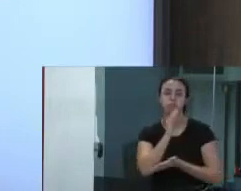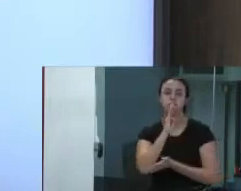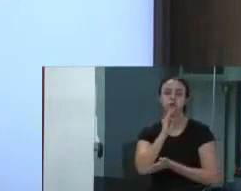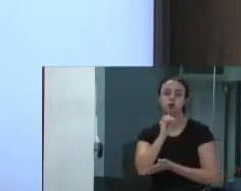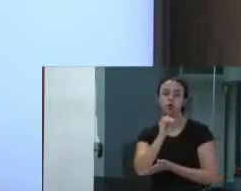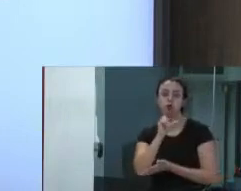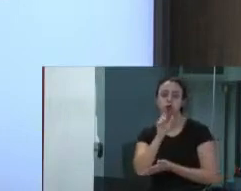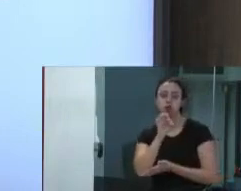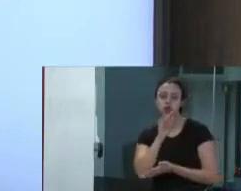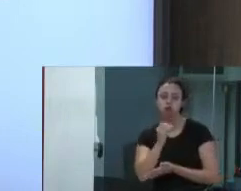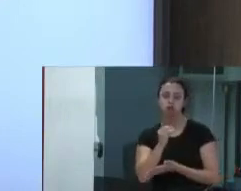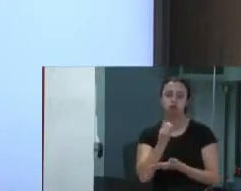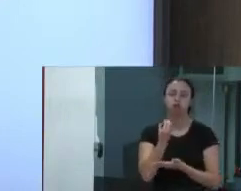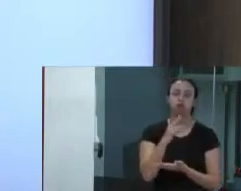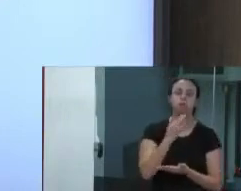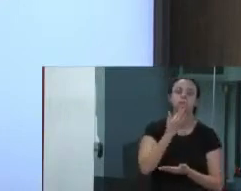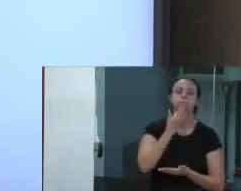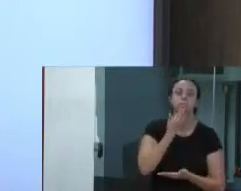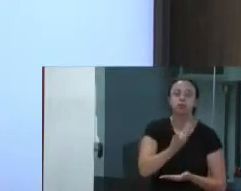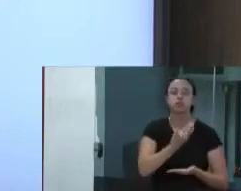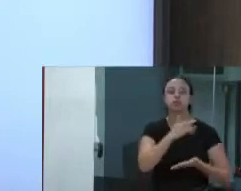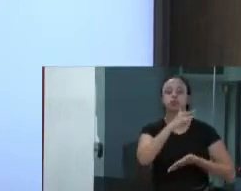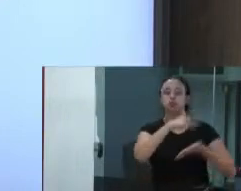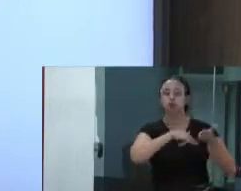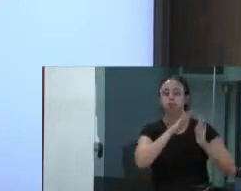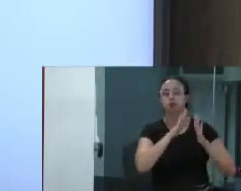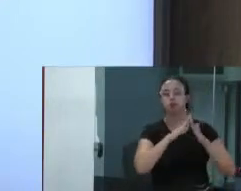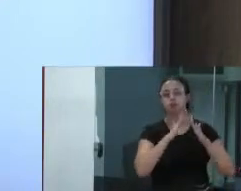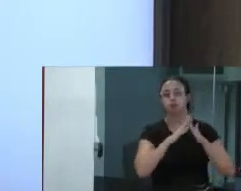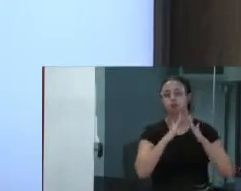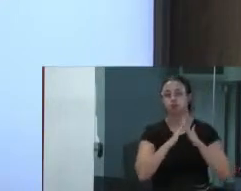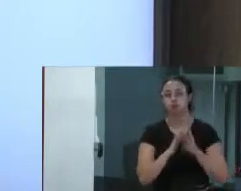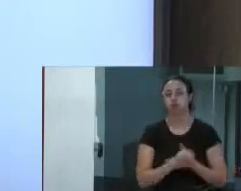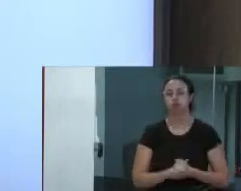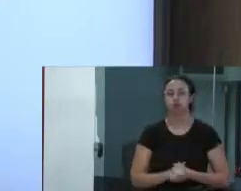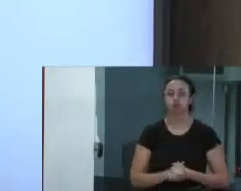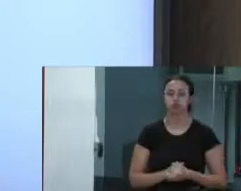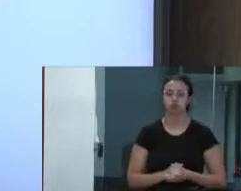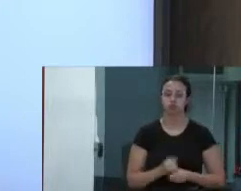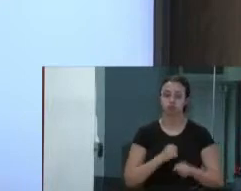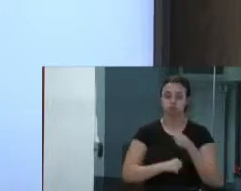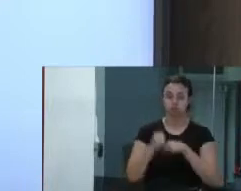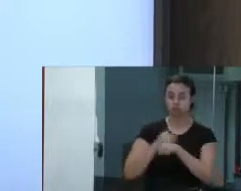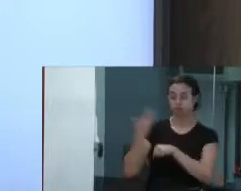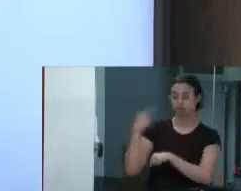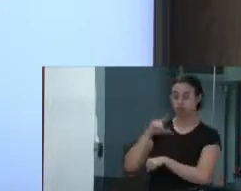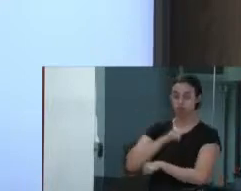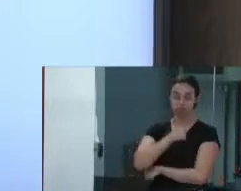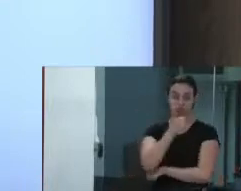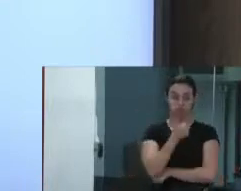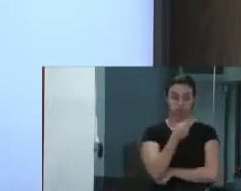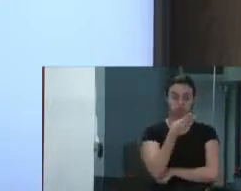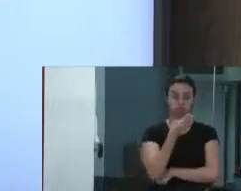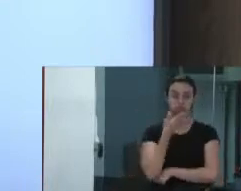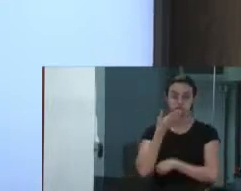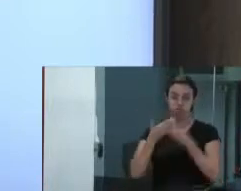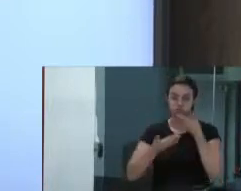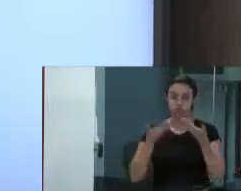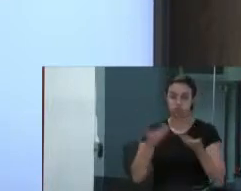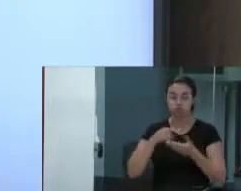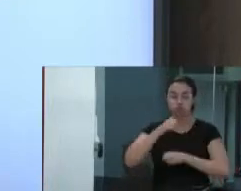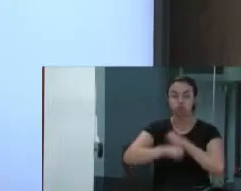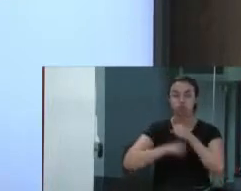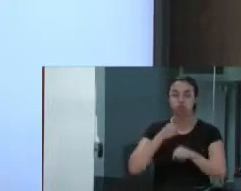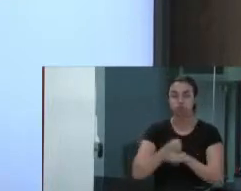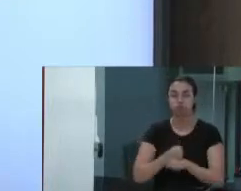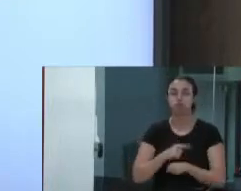boletos, solicitar escritura. Né, no ano passado, o ano todo, nós tivemos 14 solicitações, então esse ano, né, nós tivemos